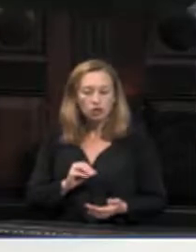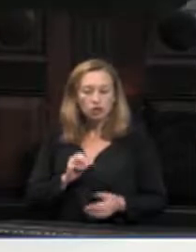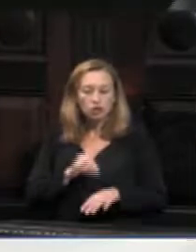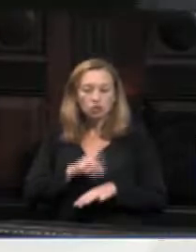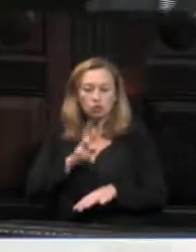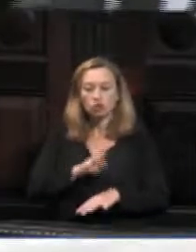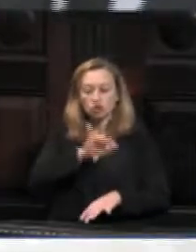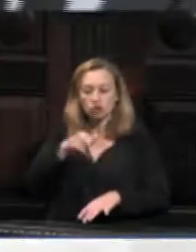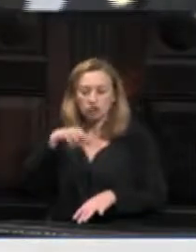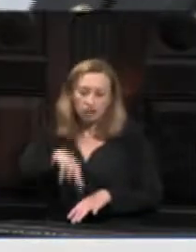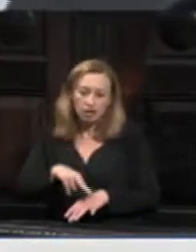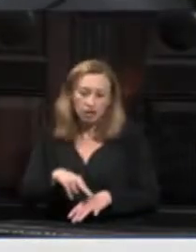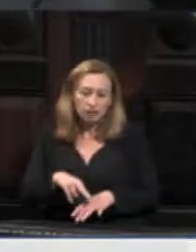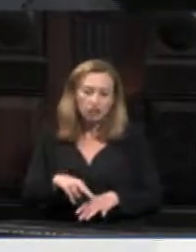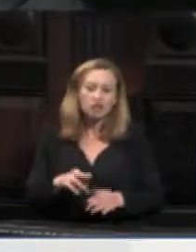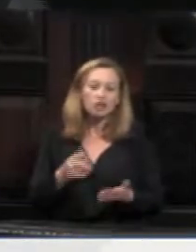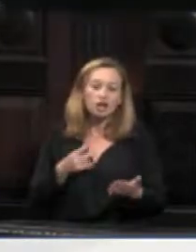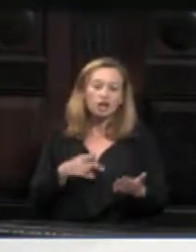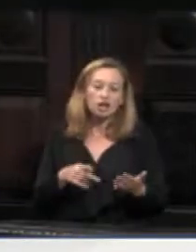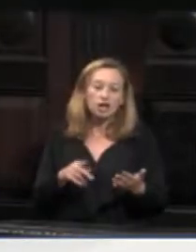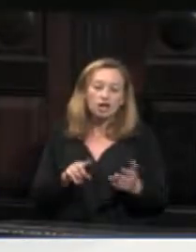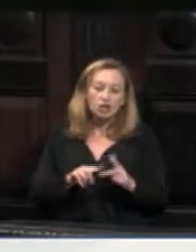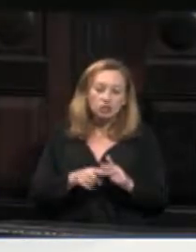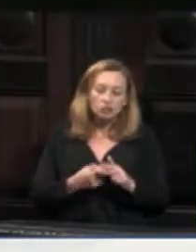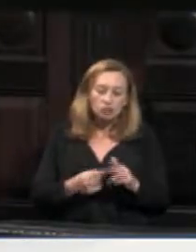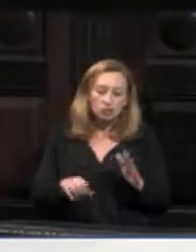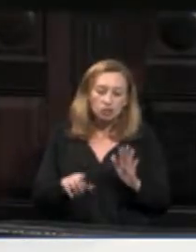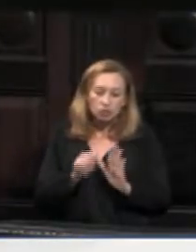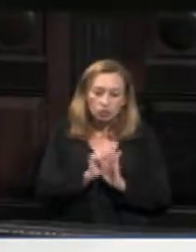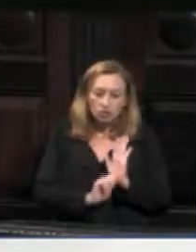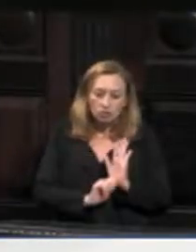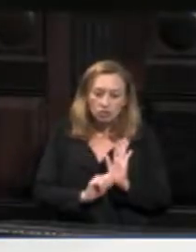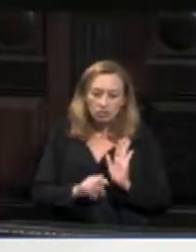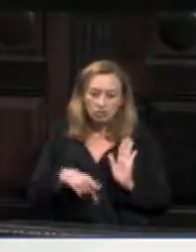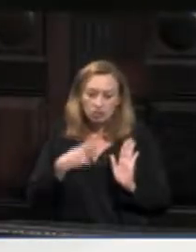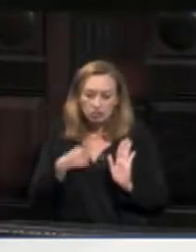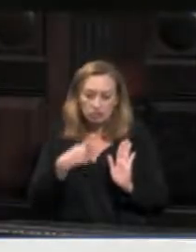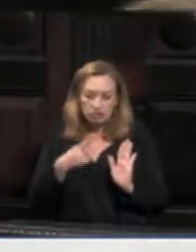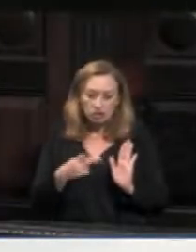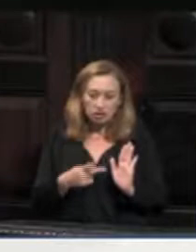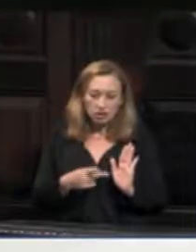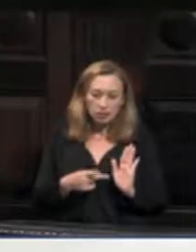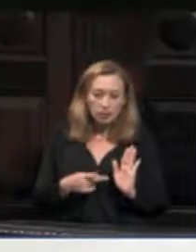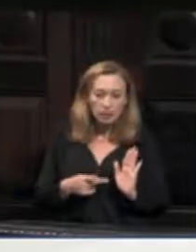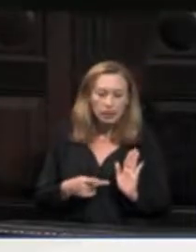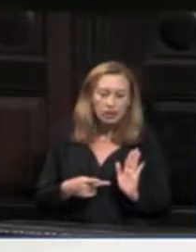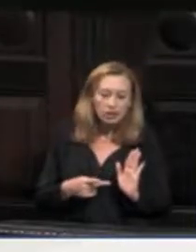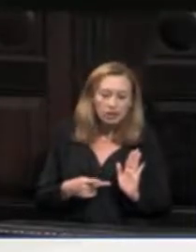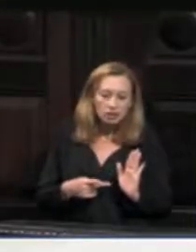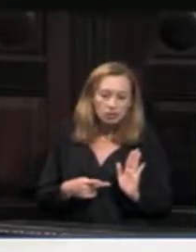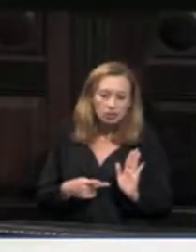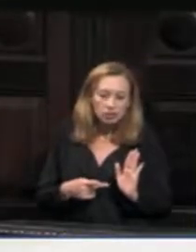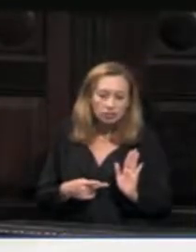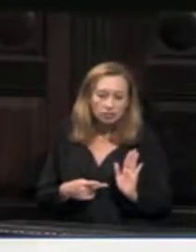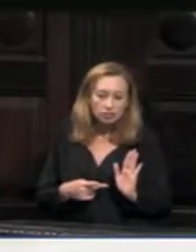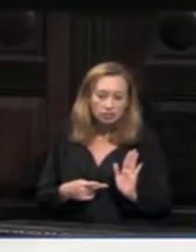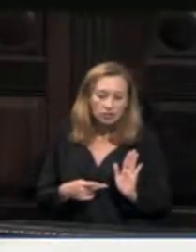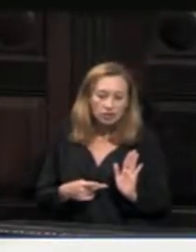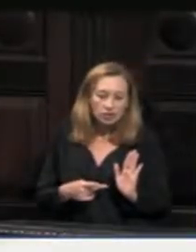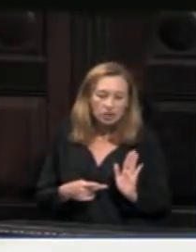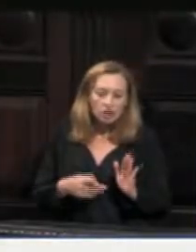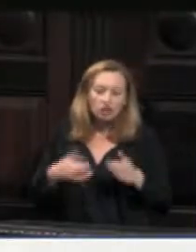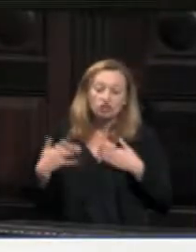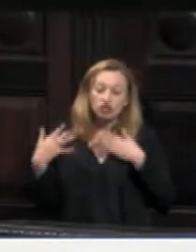assim, o Conselho Deliberativo da Região Metropolitana deverá, inciso 2, adotar mecanismo de consulta direta